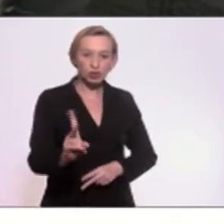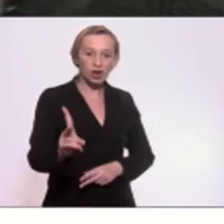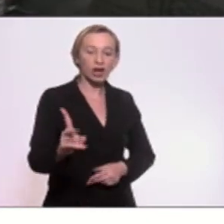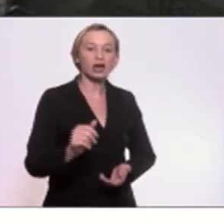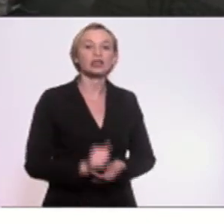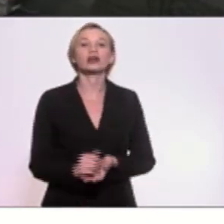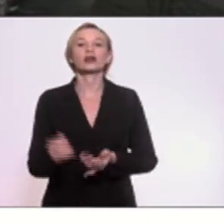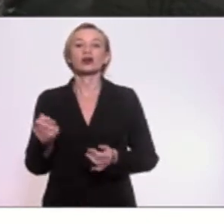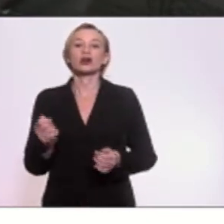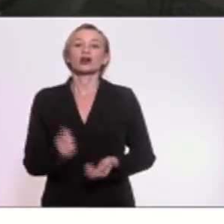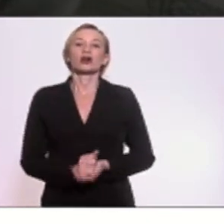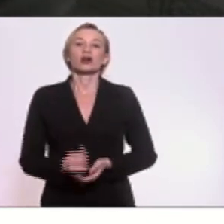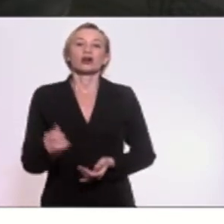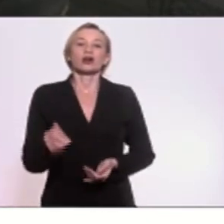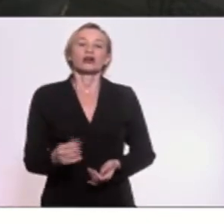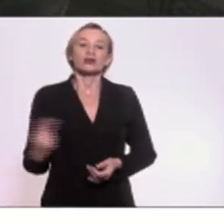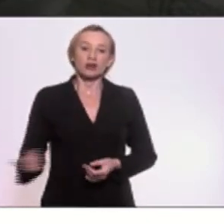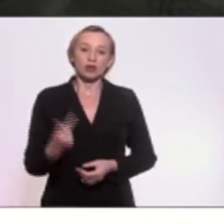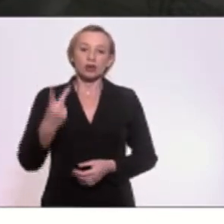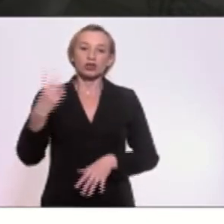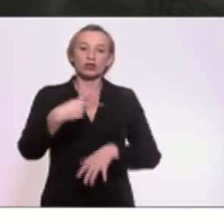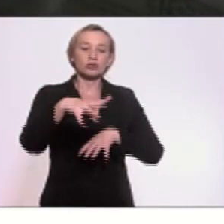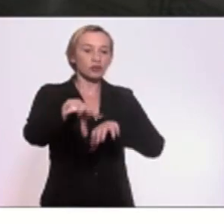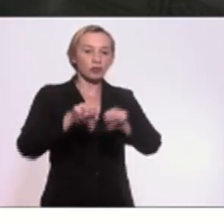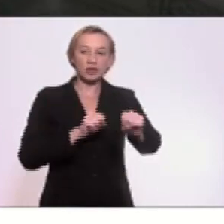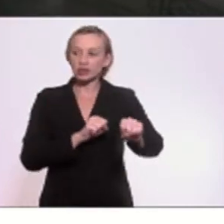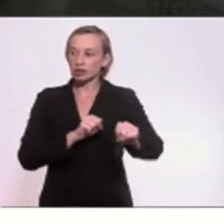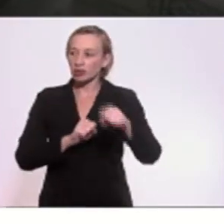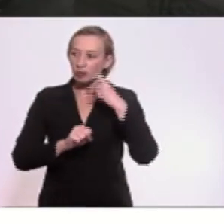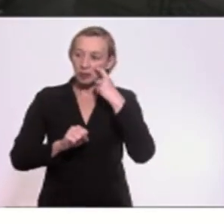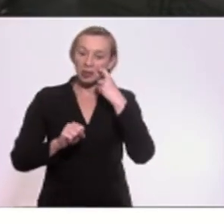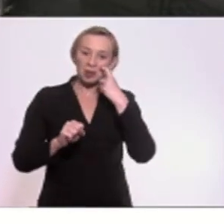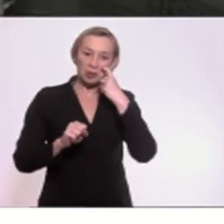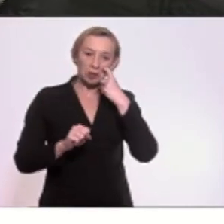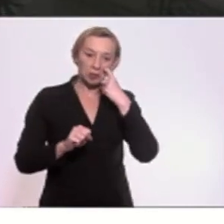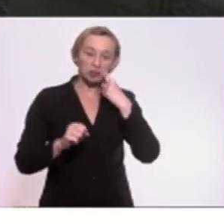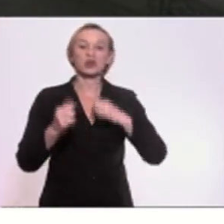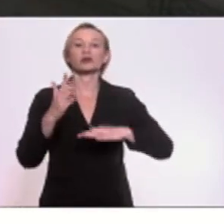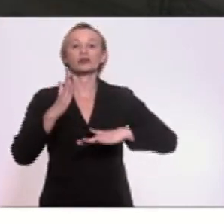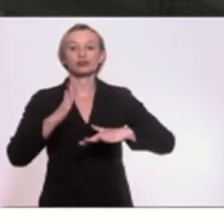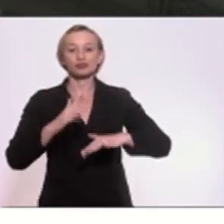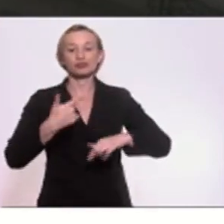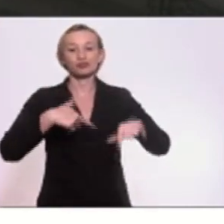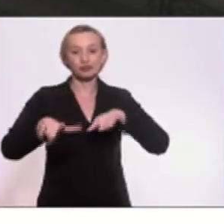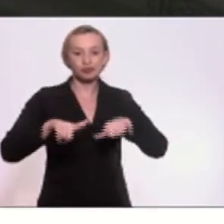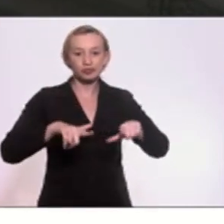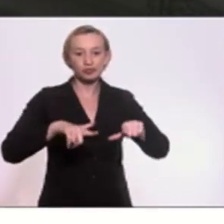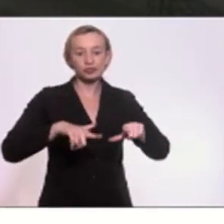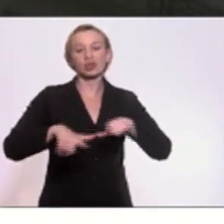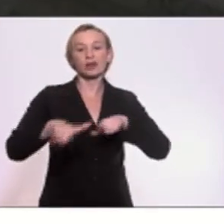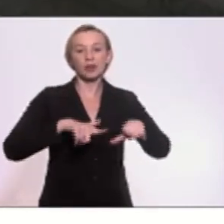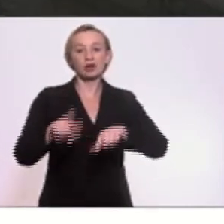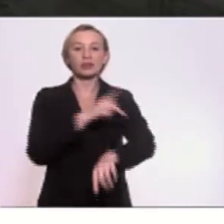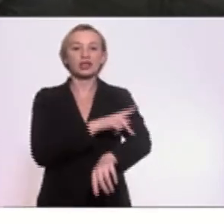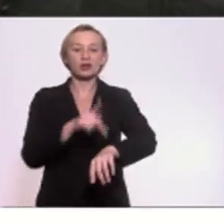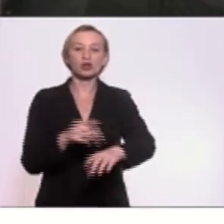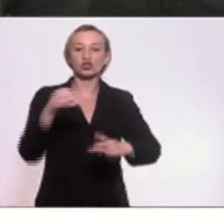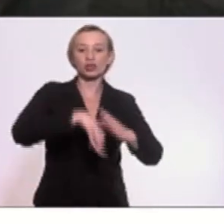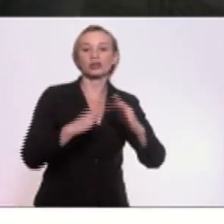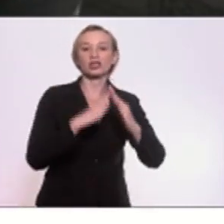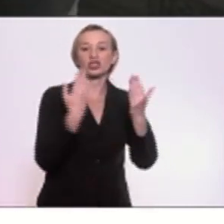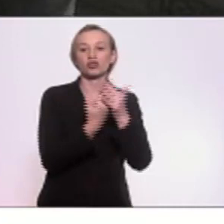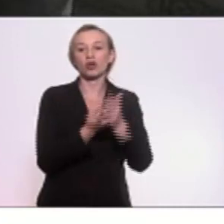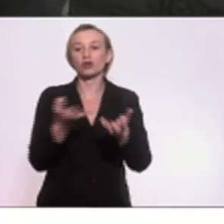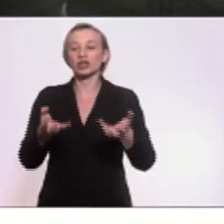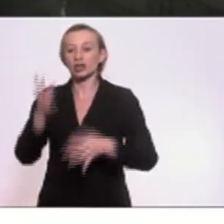à sua formação, isso repercute, tem incidência sobre o trabalho pedagógico que ele realiza nas escolas. Eu queria, senhor